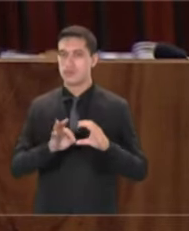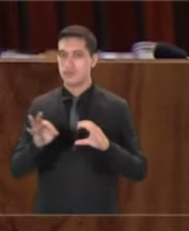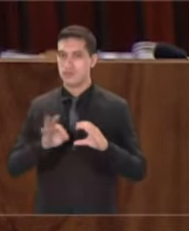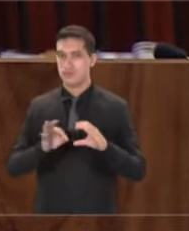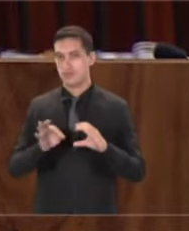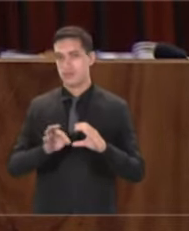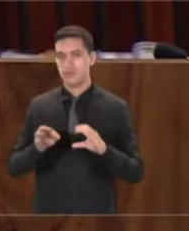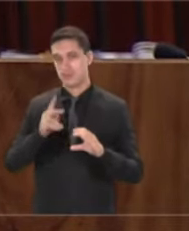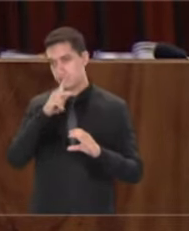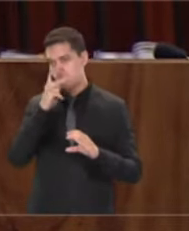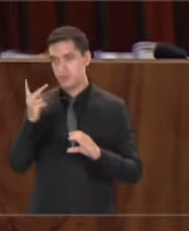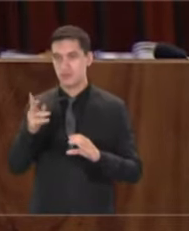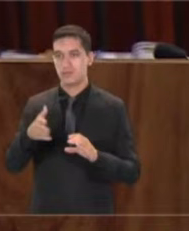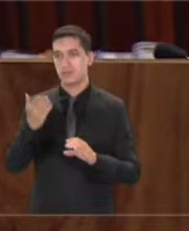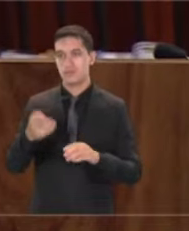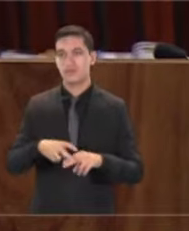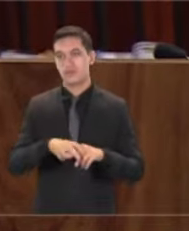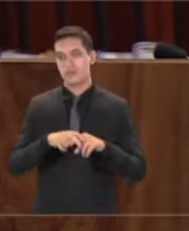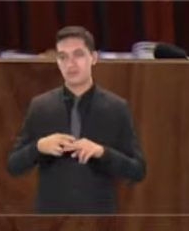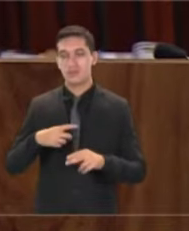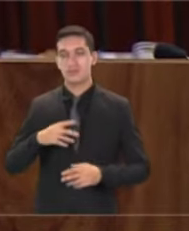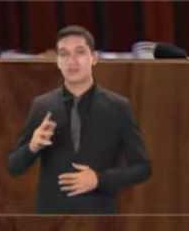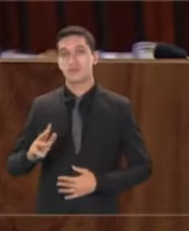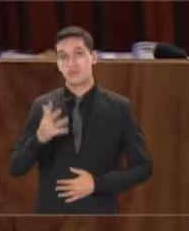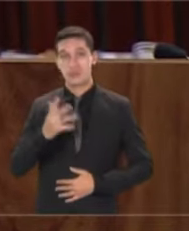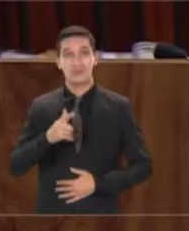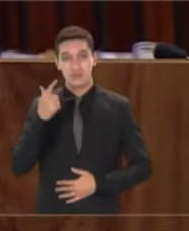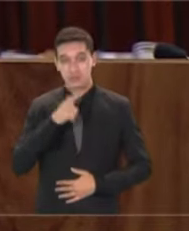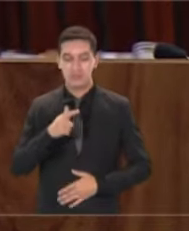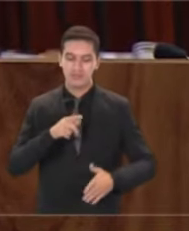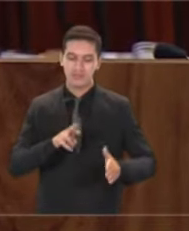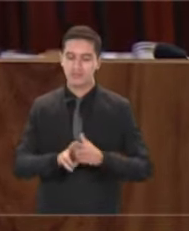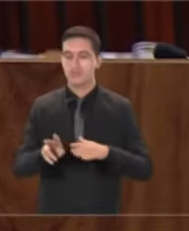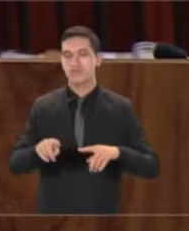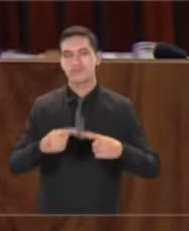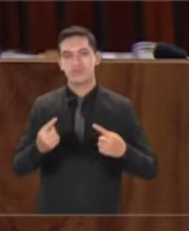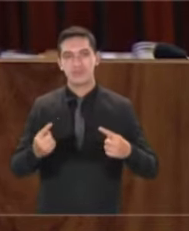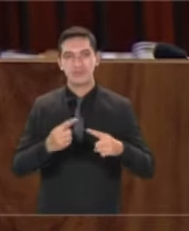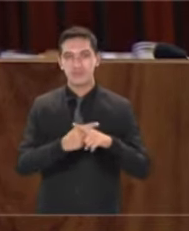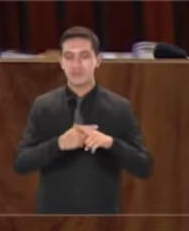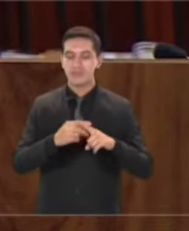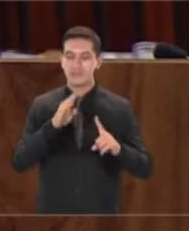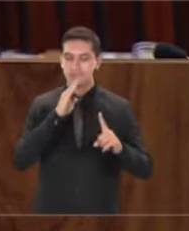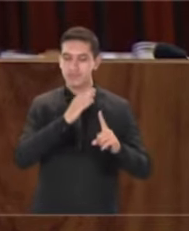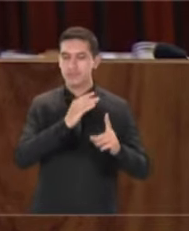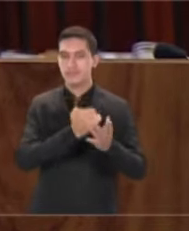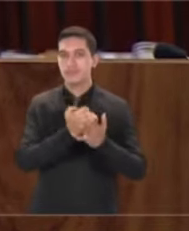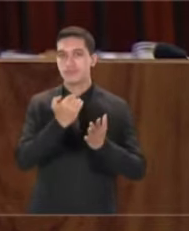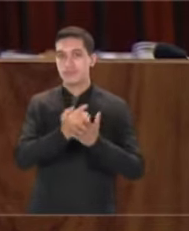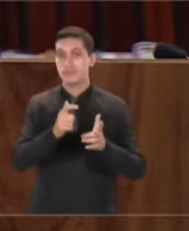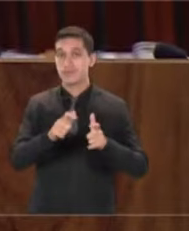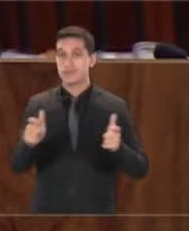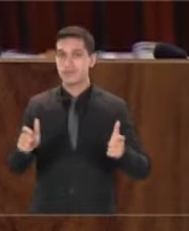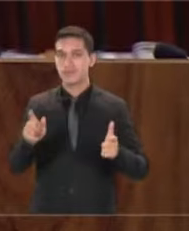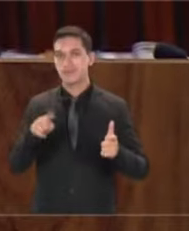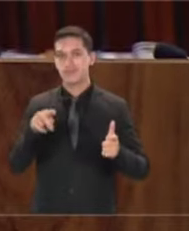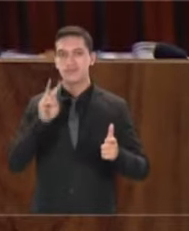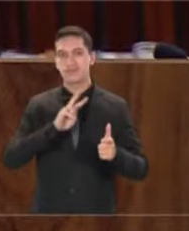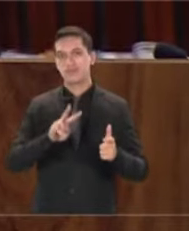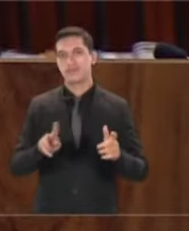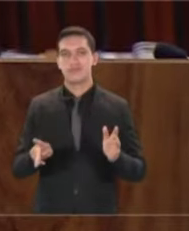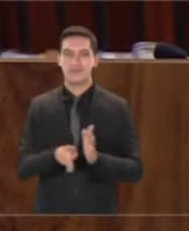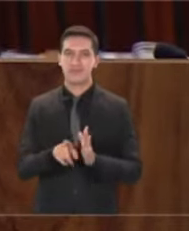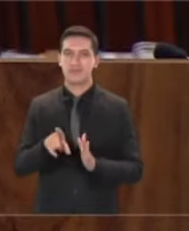neste caso, leve à obtenção de um resultado que contraria o próprio objetivo maior visado